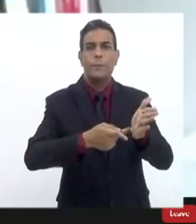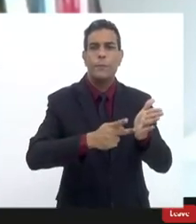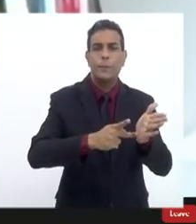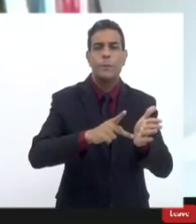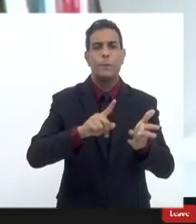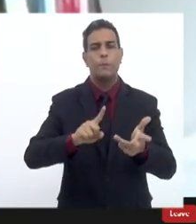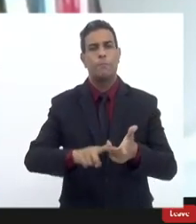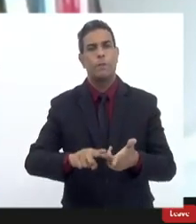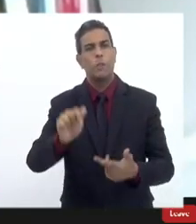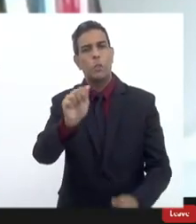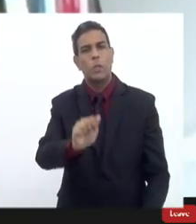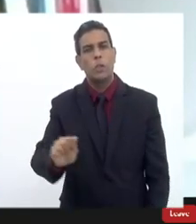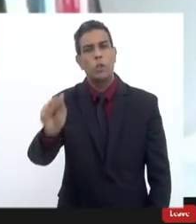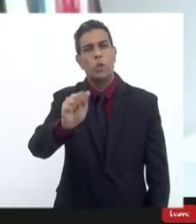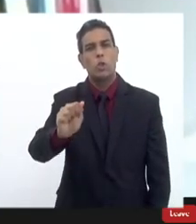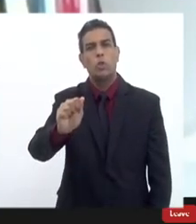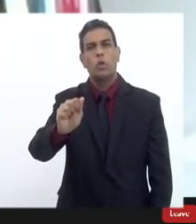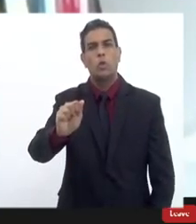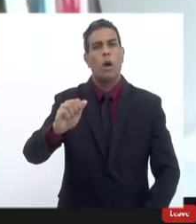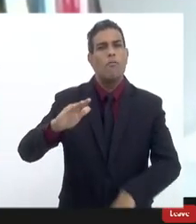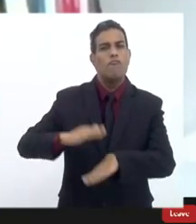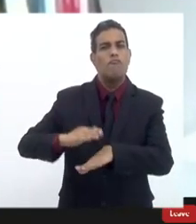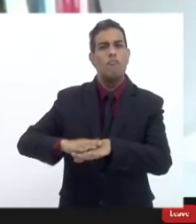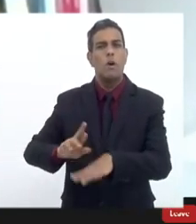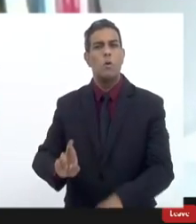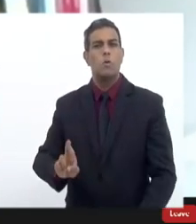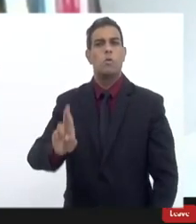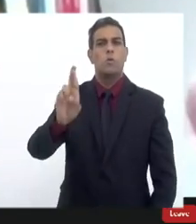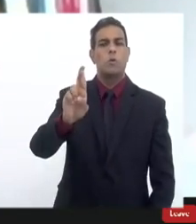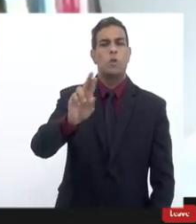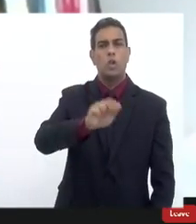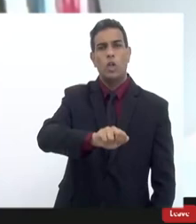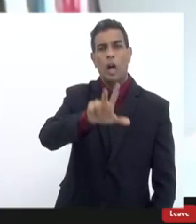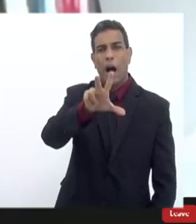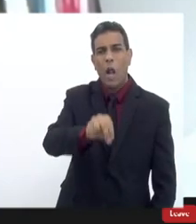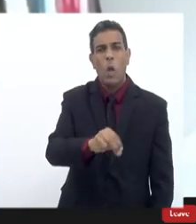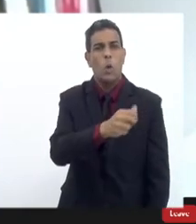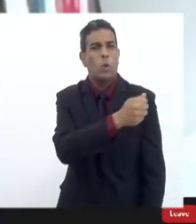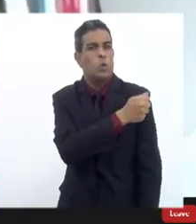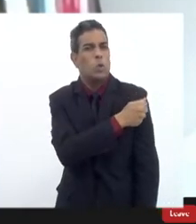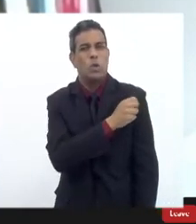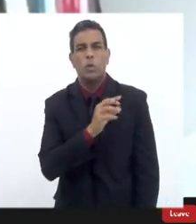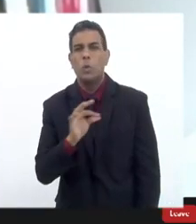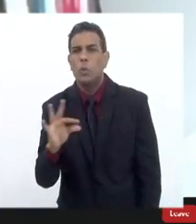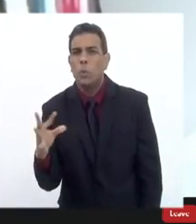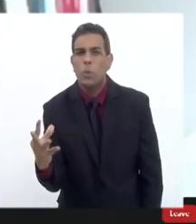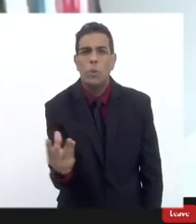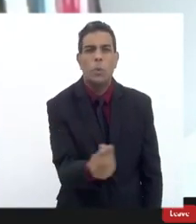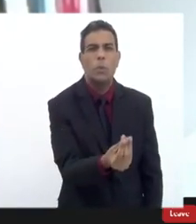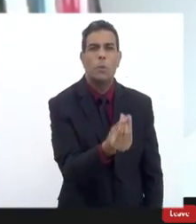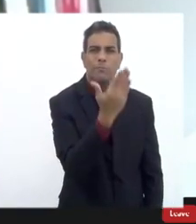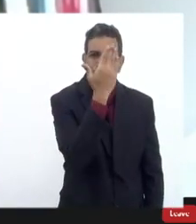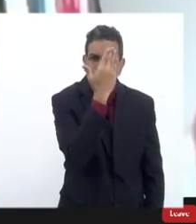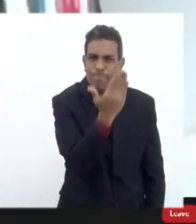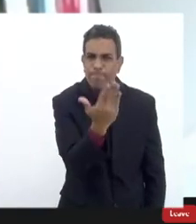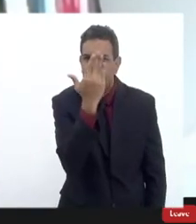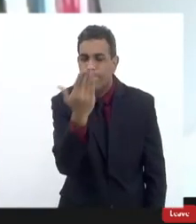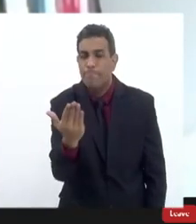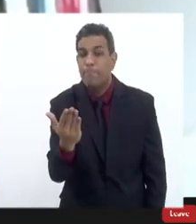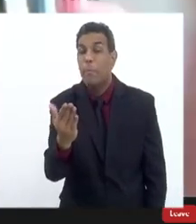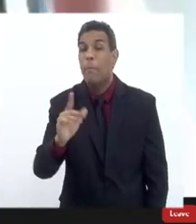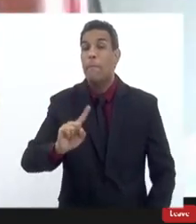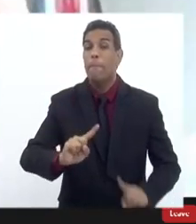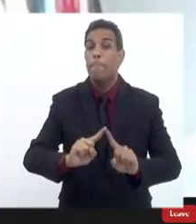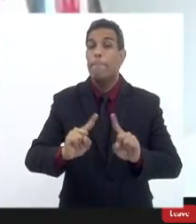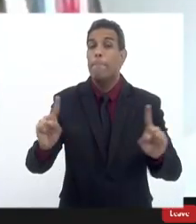sindicatos, os representantes dos nossos estudantes, enfim, mas é